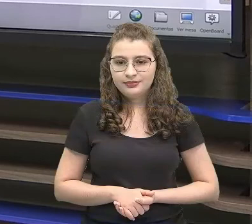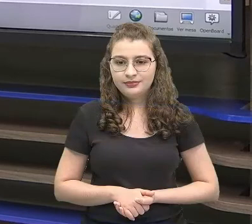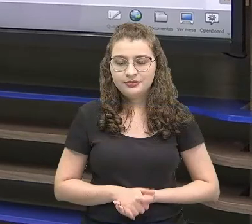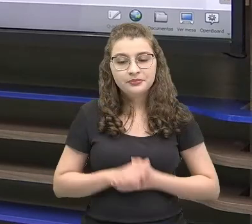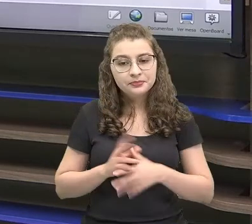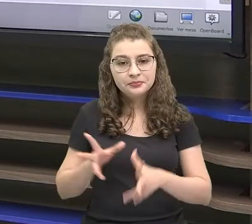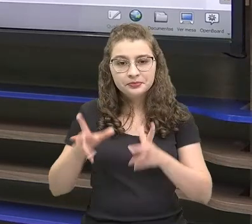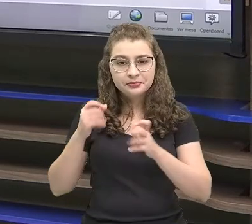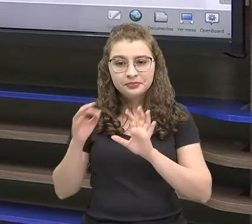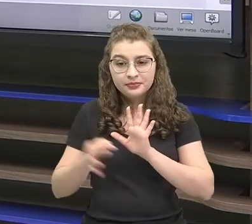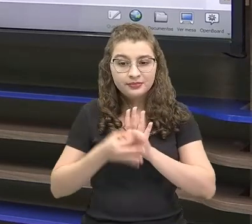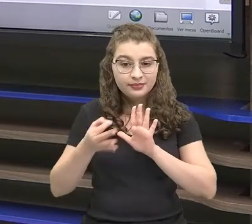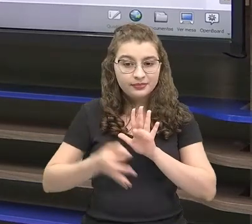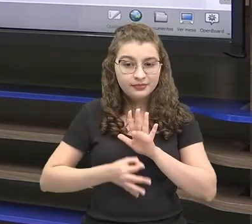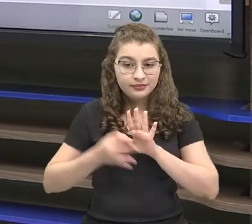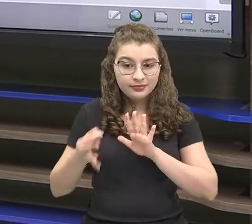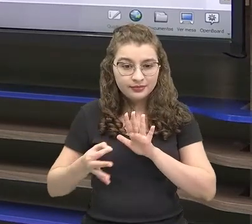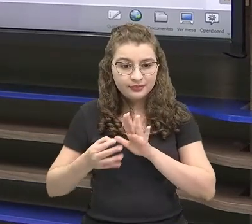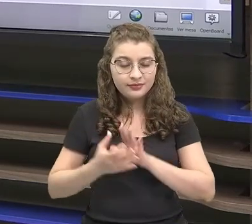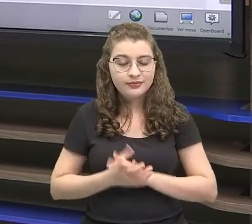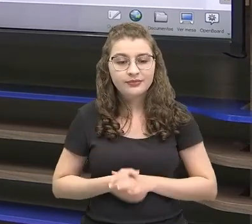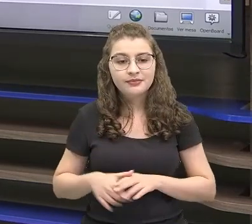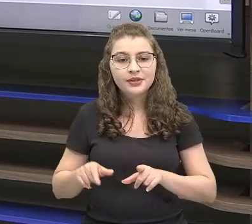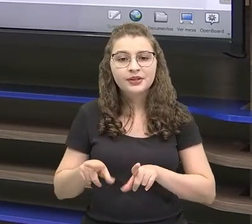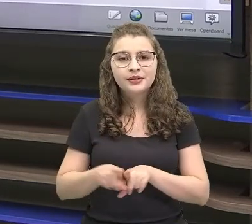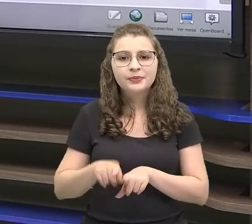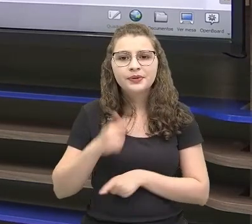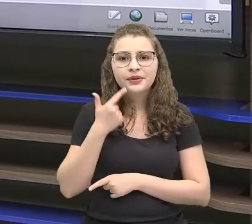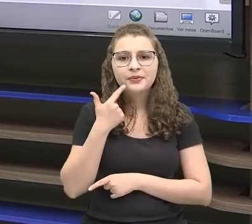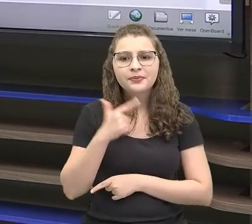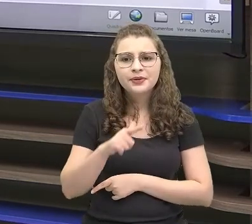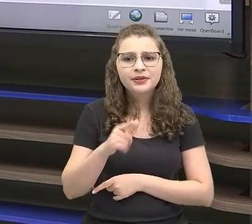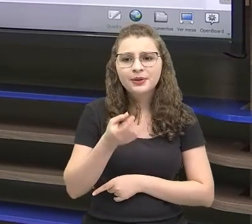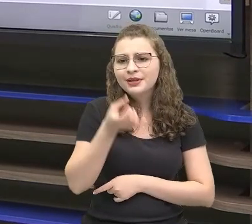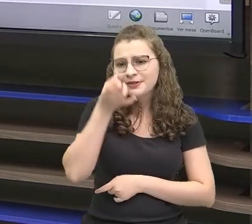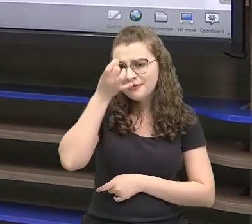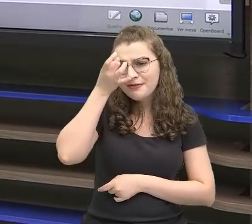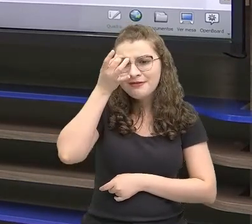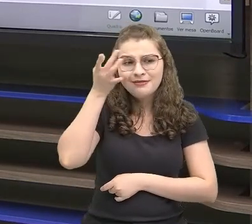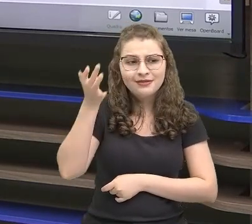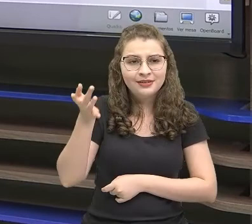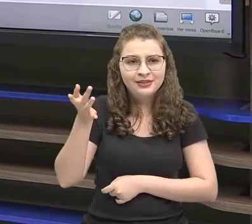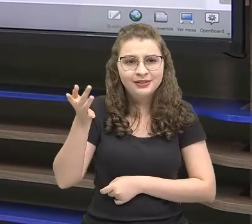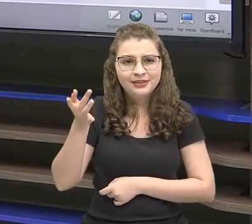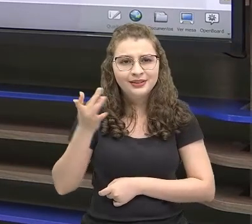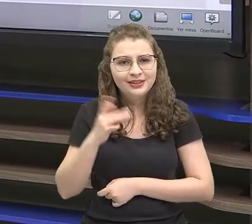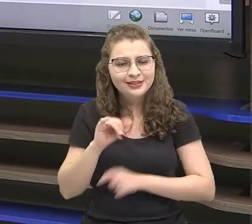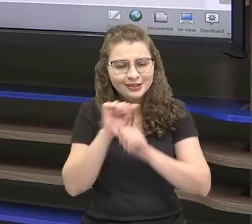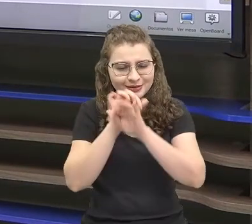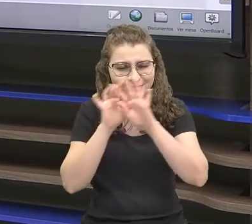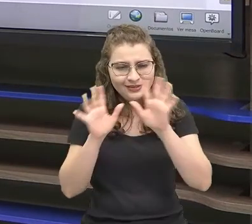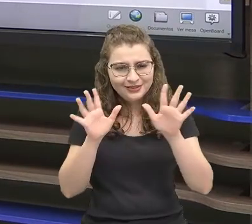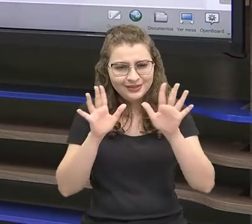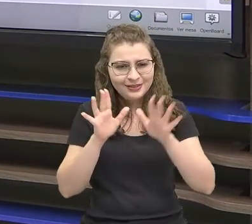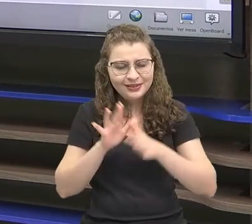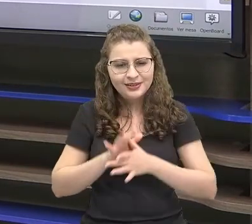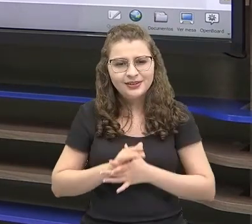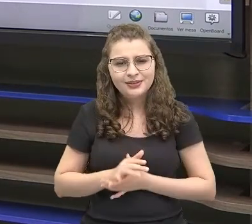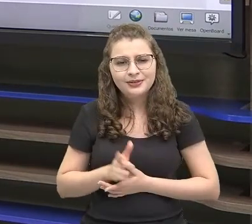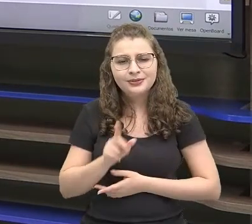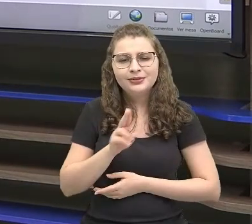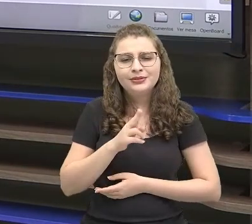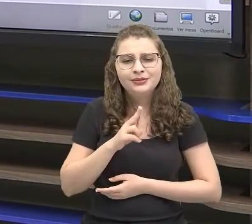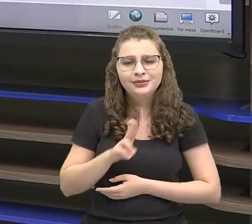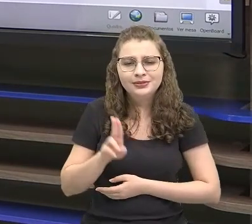Notaram aí a crítica, né? E notaram como a linguagem dele é uma linguagem fácil, uma linguagem compreensível. Ele utiliza essa